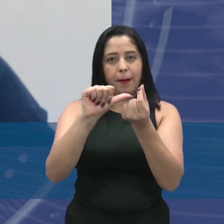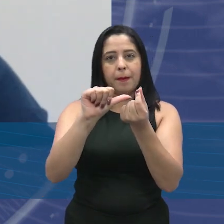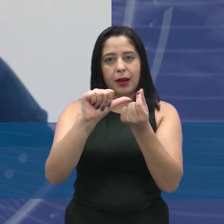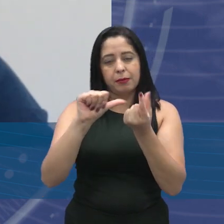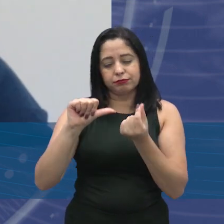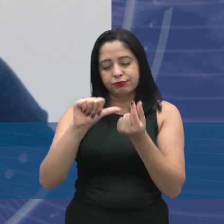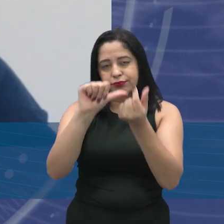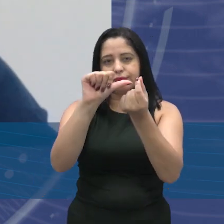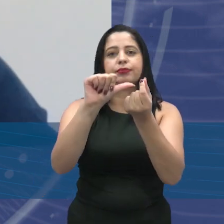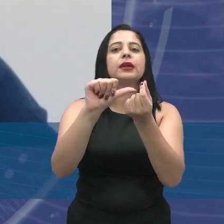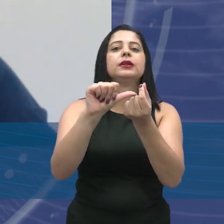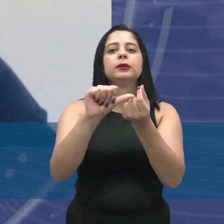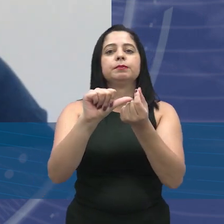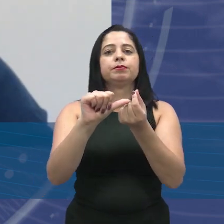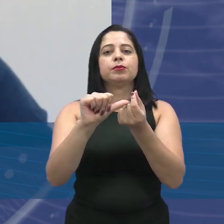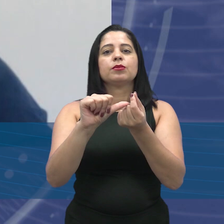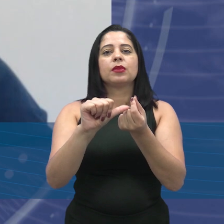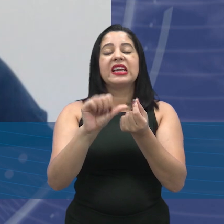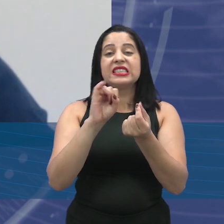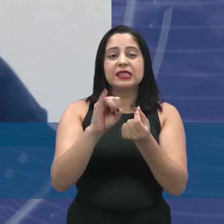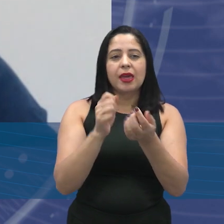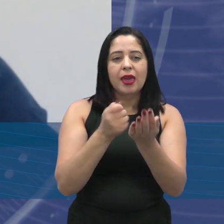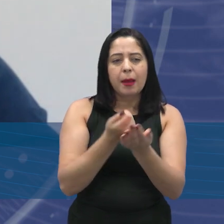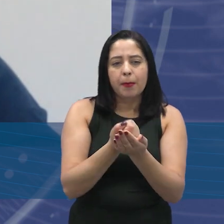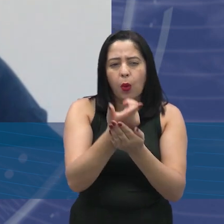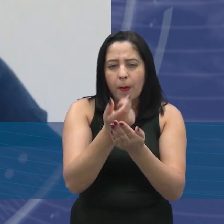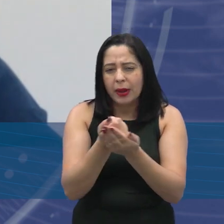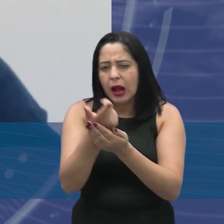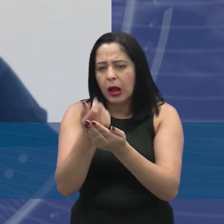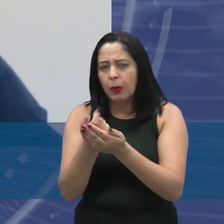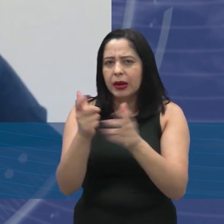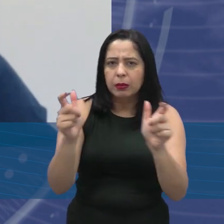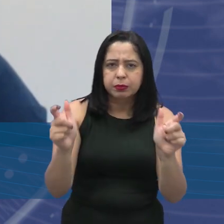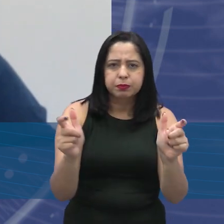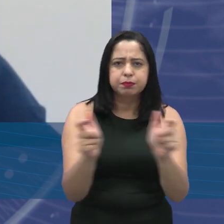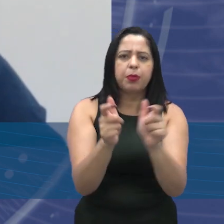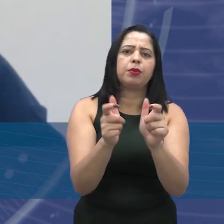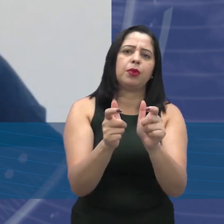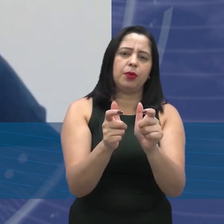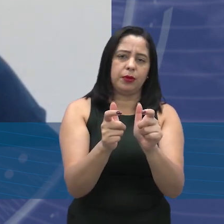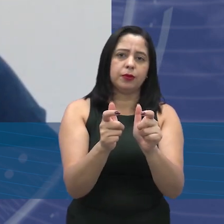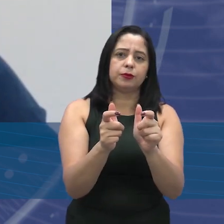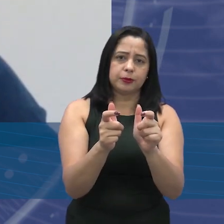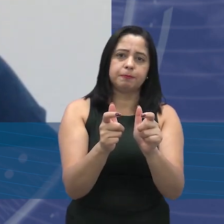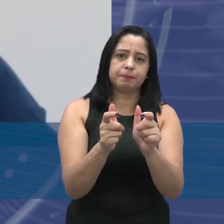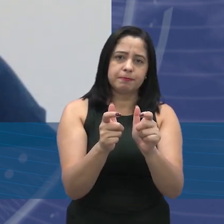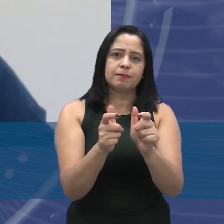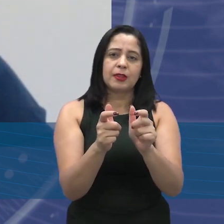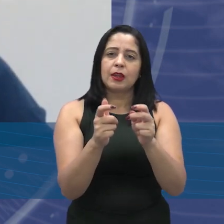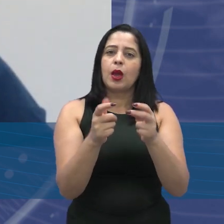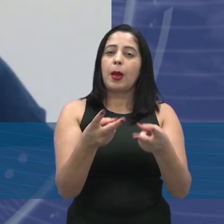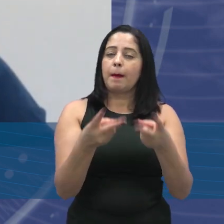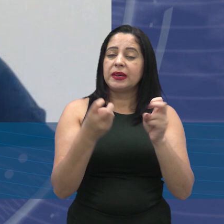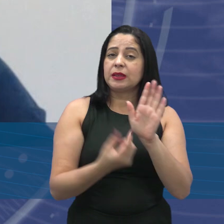a diminuição do poder de compra acaba acarretando um gasto maior, né, um peso maior